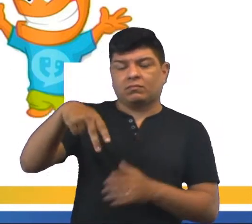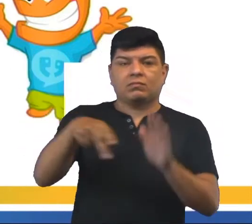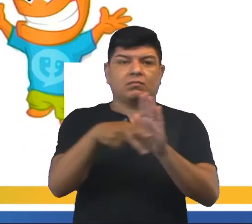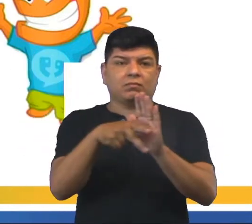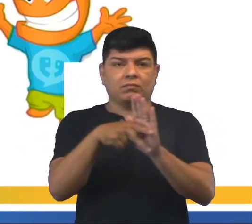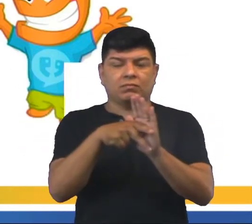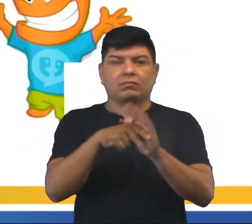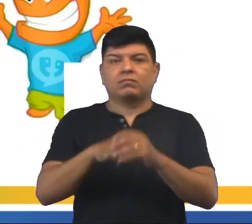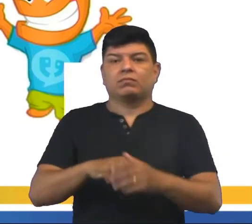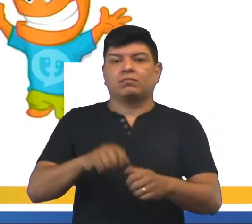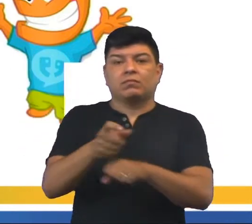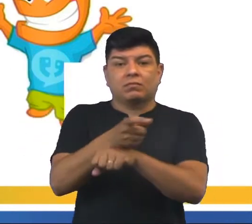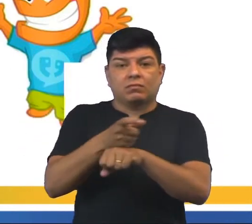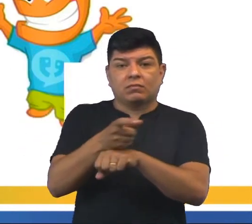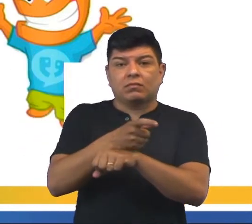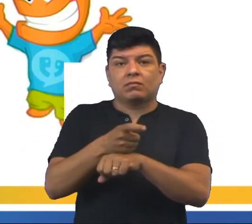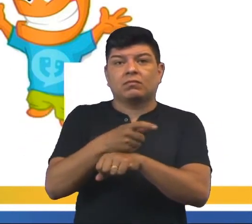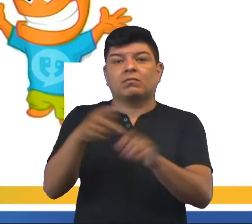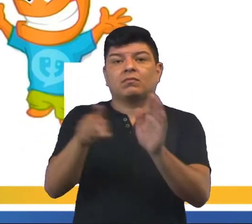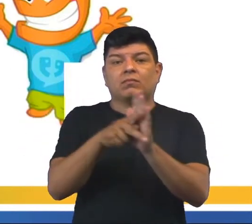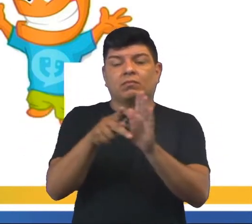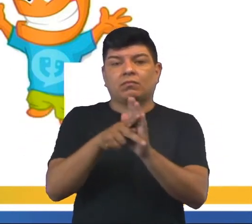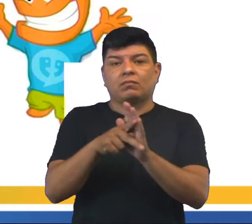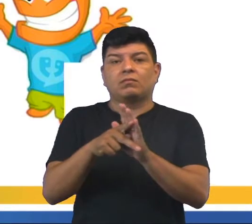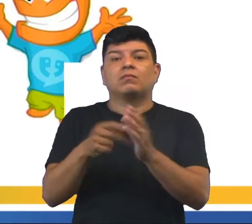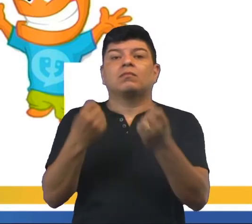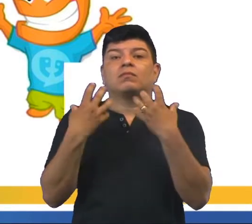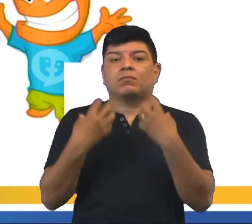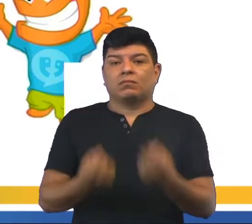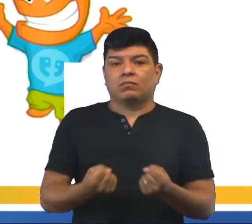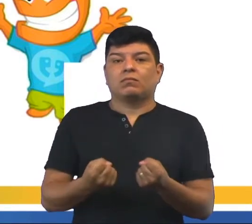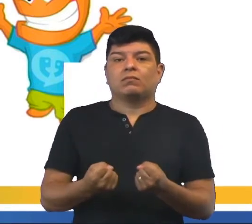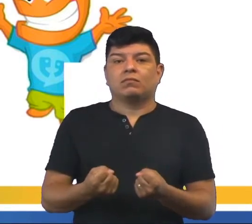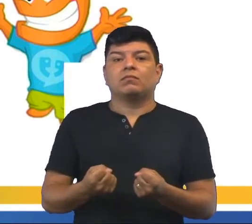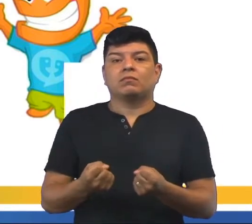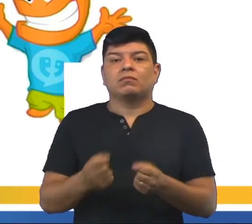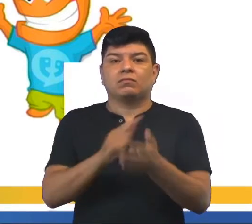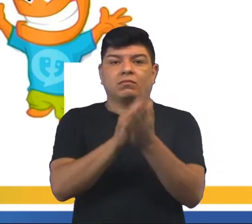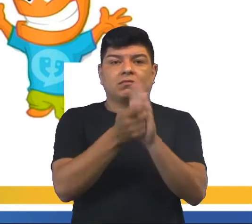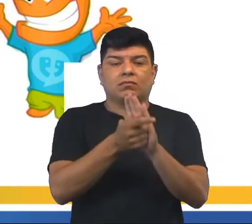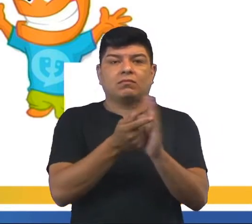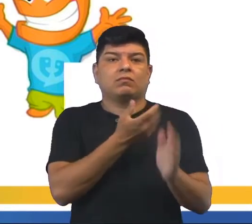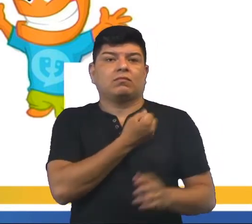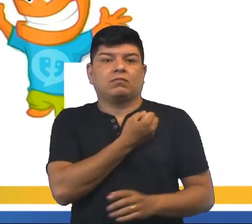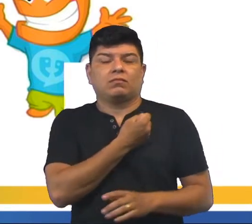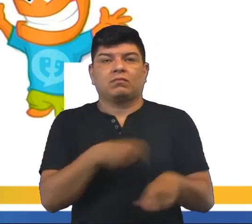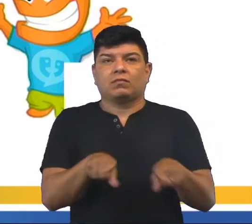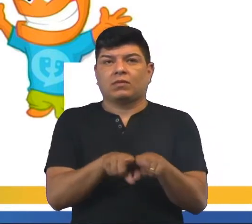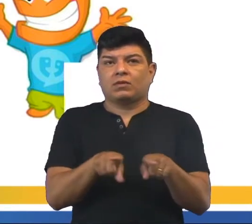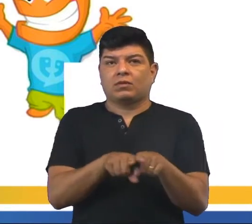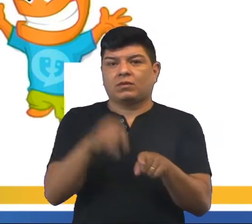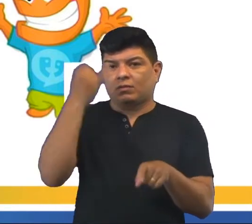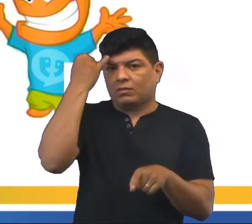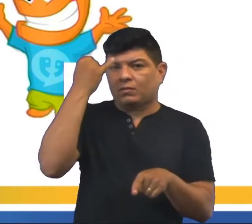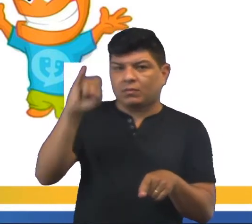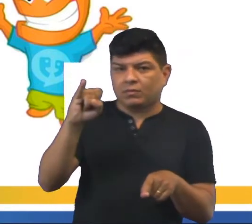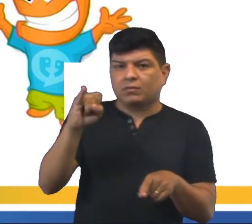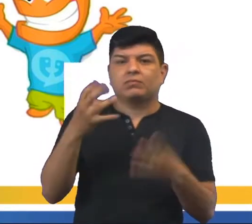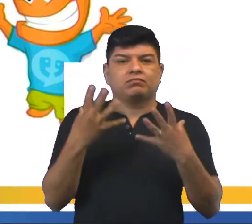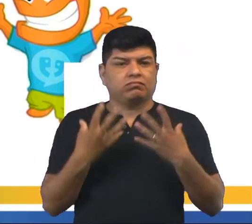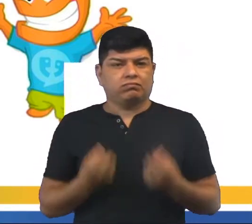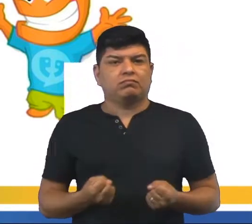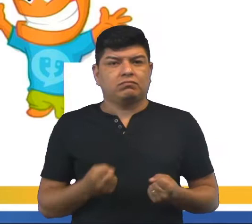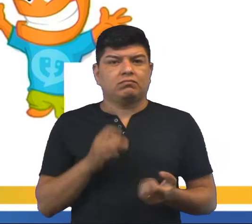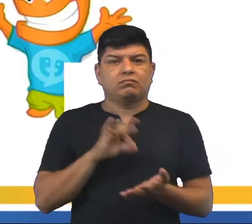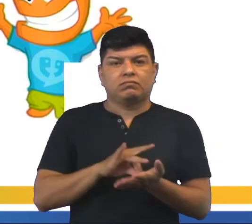personais. Os adjetivos possessivos concordam em gênero e com número com o substantivo que acompanha. Isso aí, galerinha, é aquela ideia de quê? De